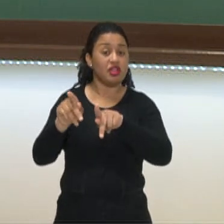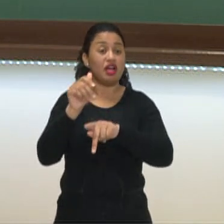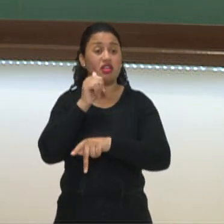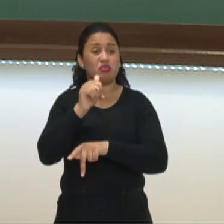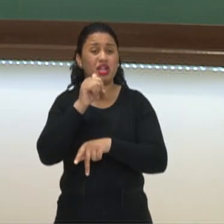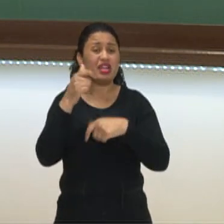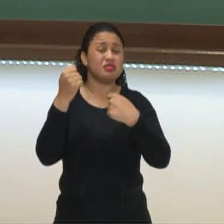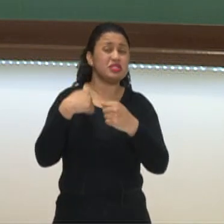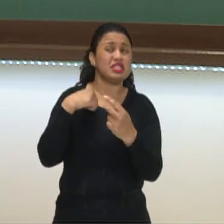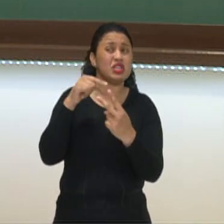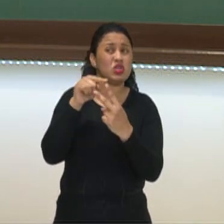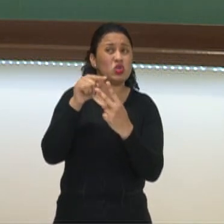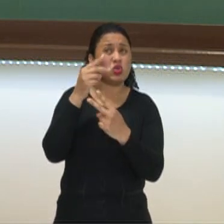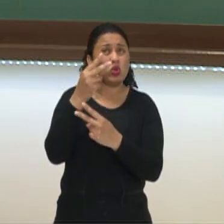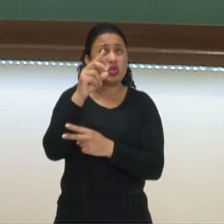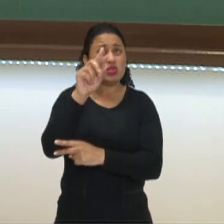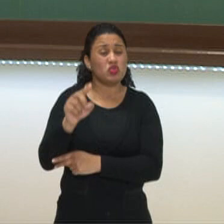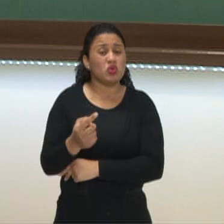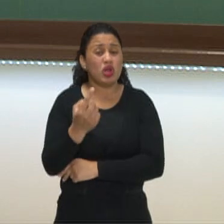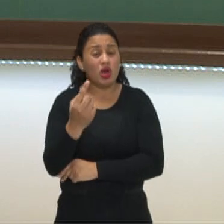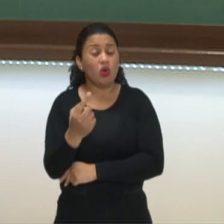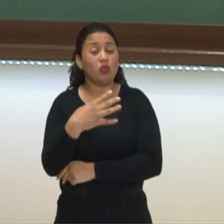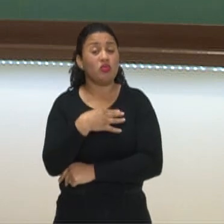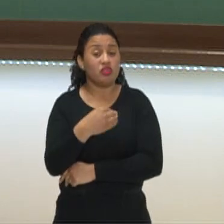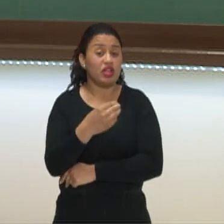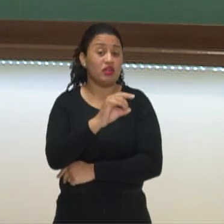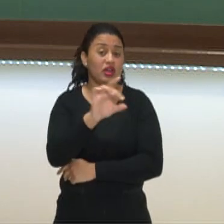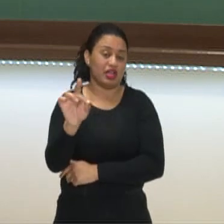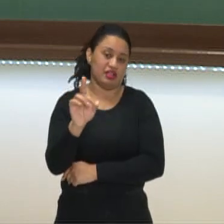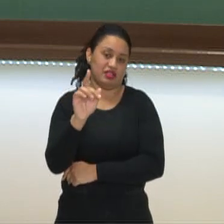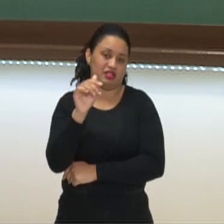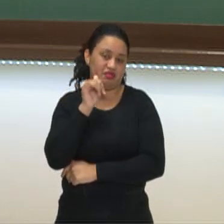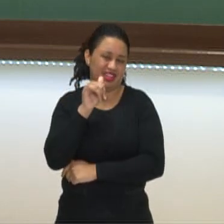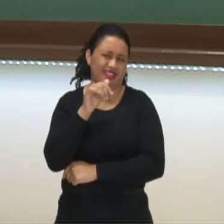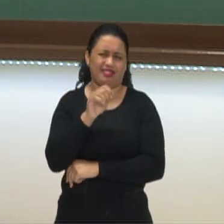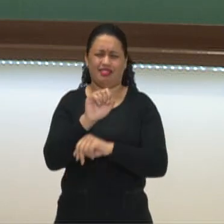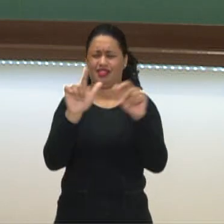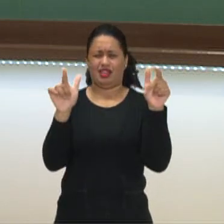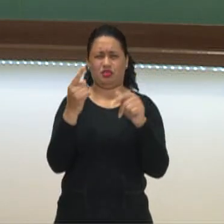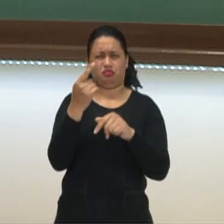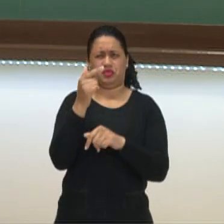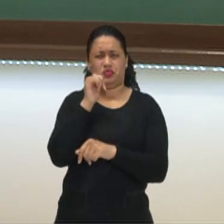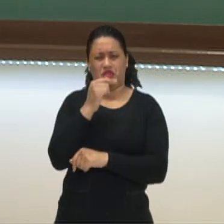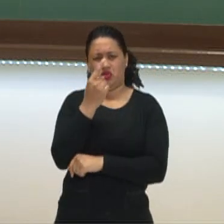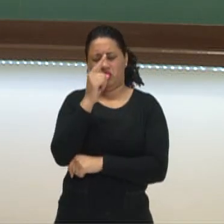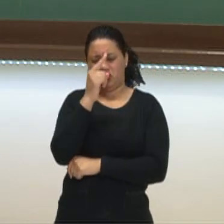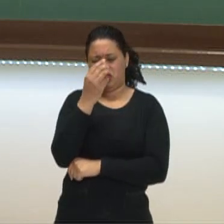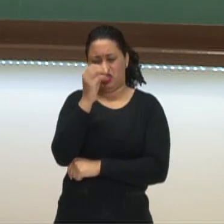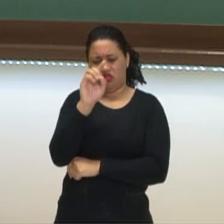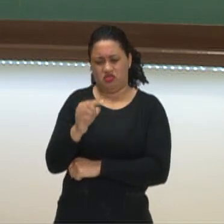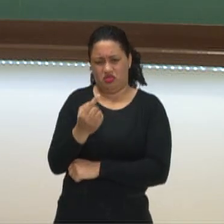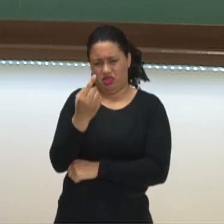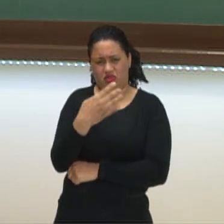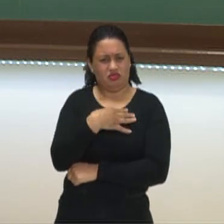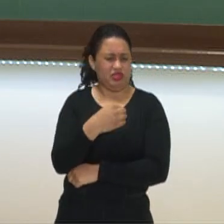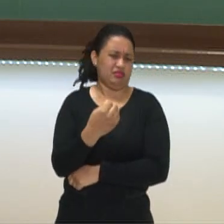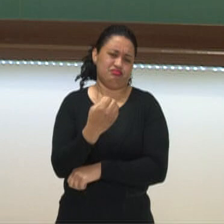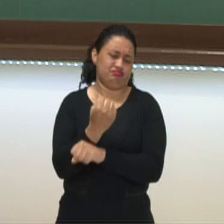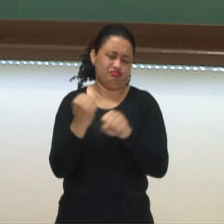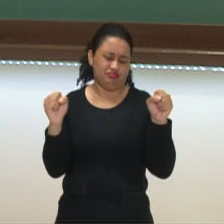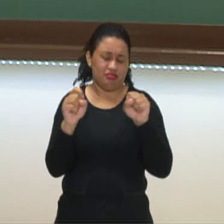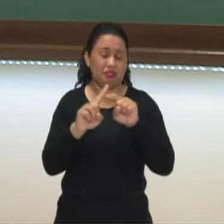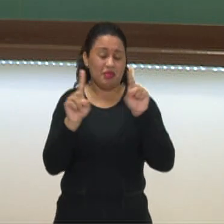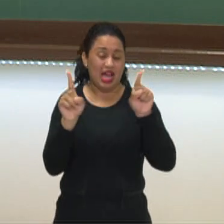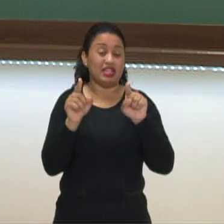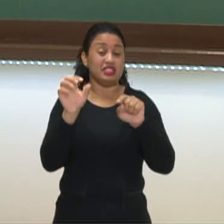menos 2,1 filho por mulher. Obviamente, isso é uma média, é impossível uma mulher ter só 0,1 filho, né? Mas é